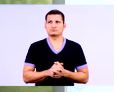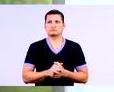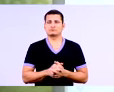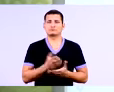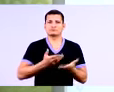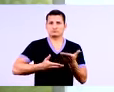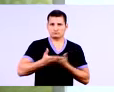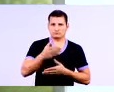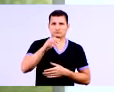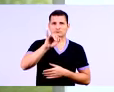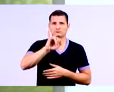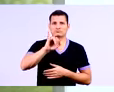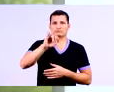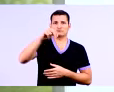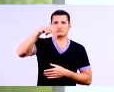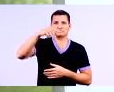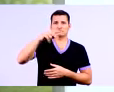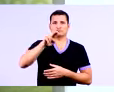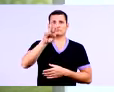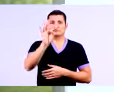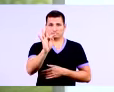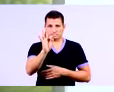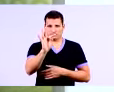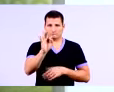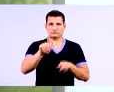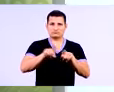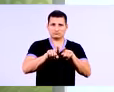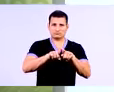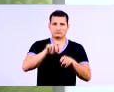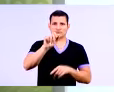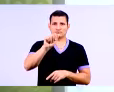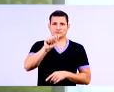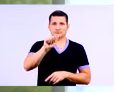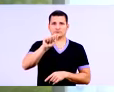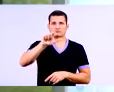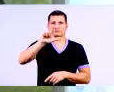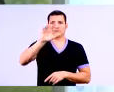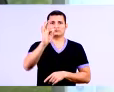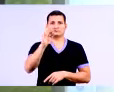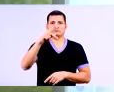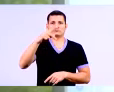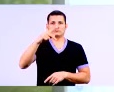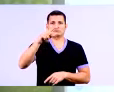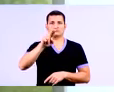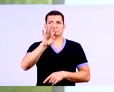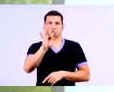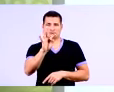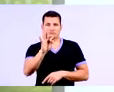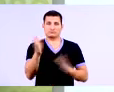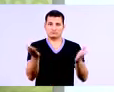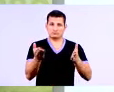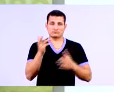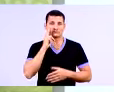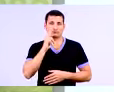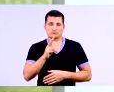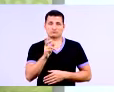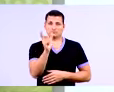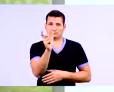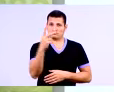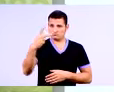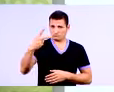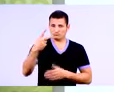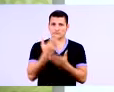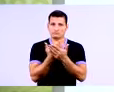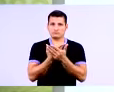input, output, de entrada e de saída de dados. Isso é basicamente o que nós veremos